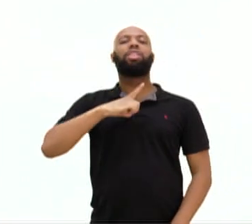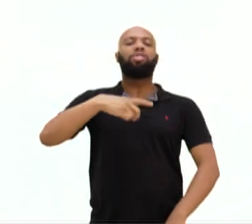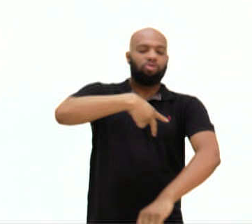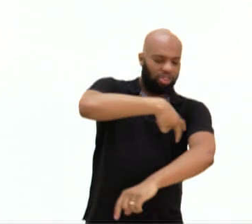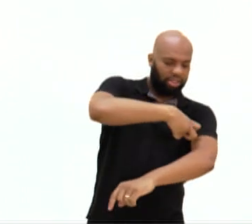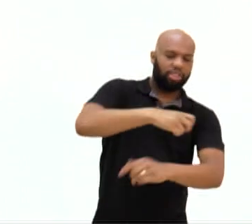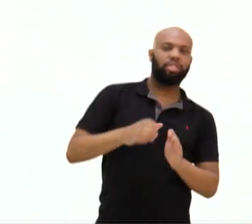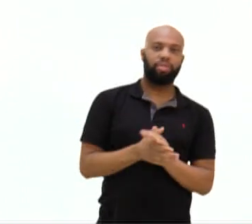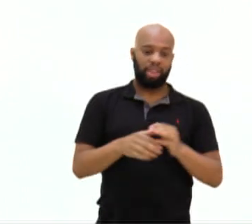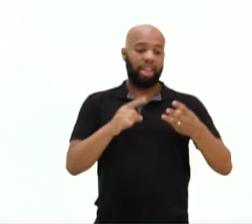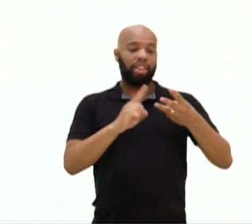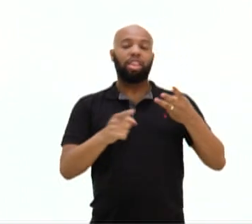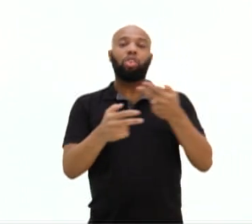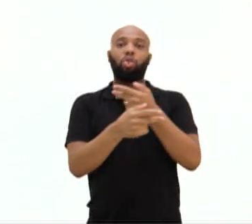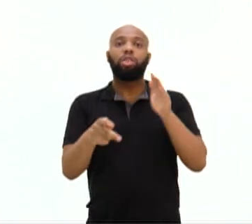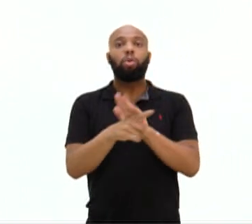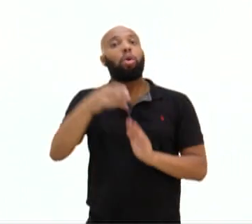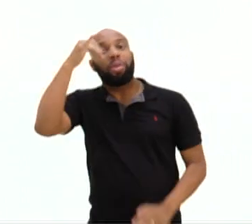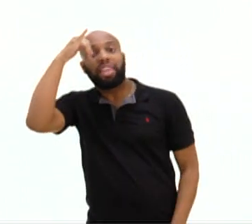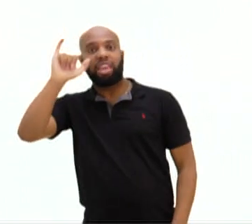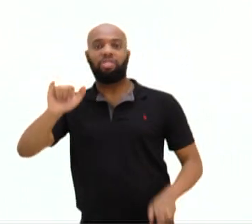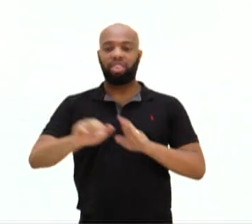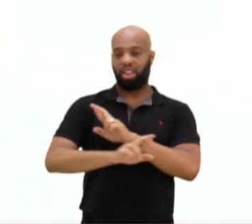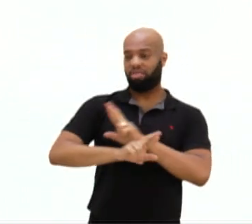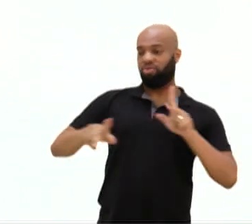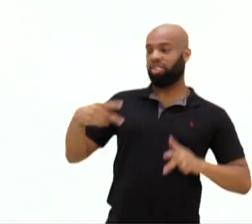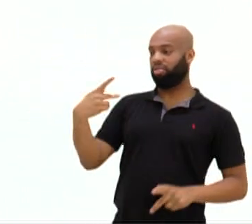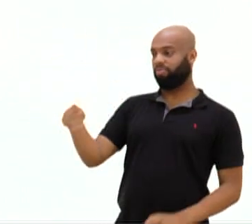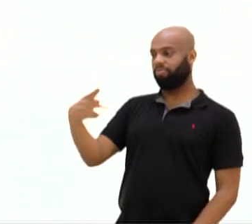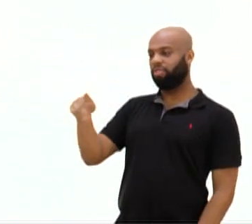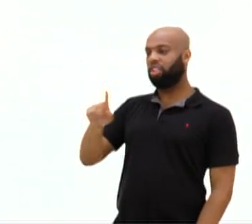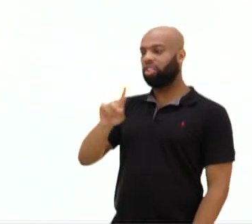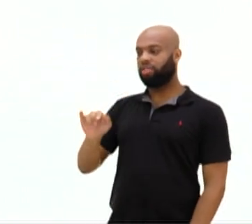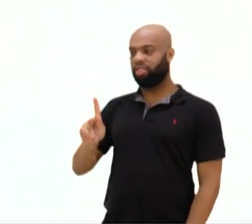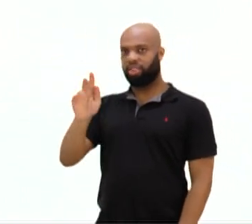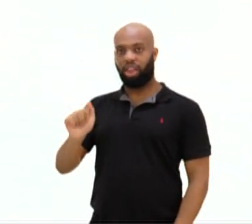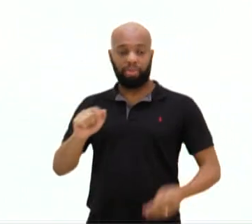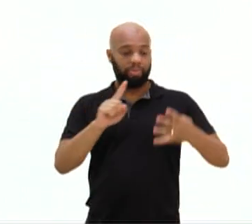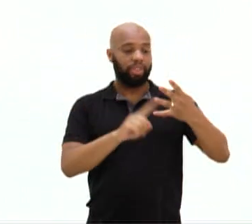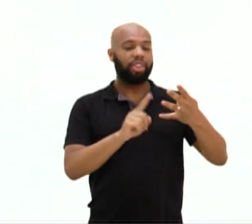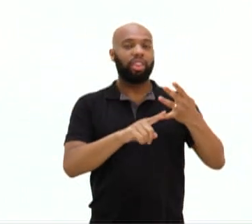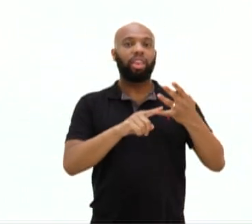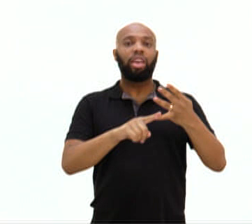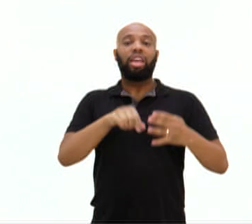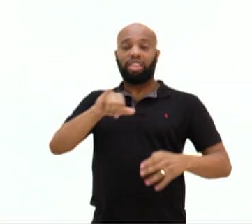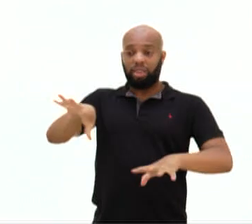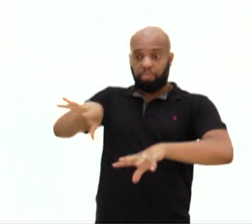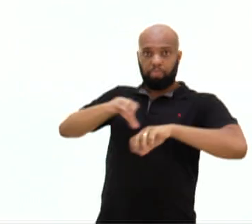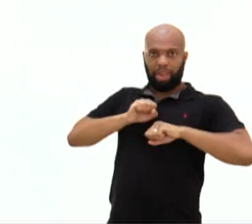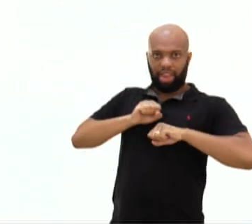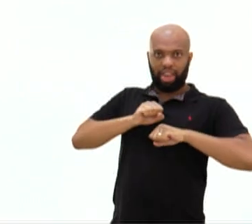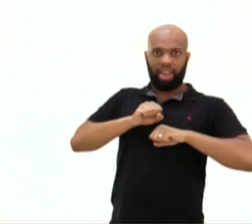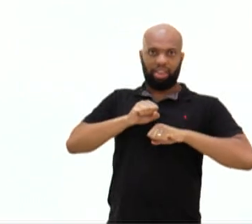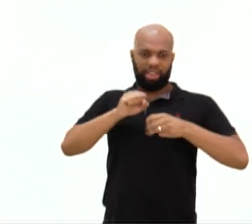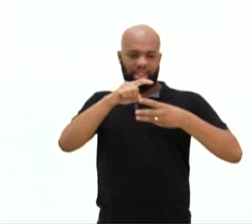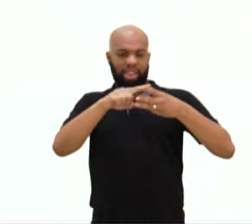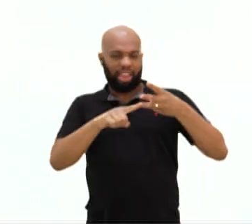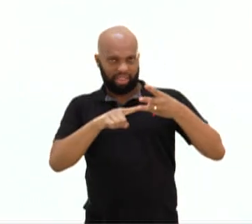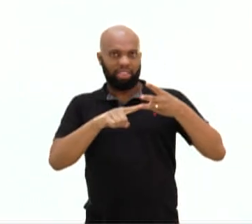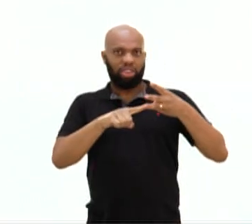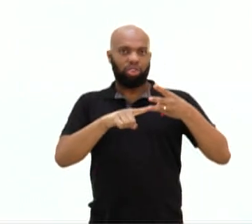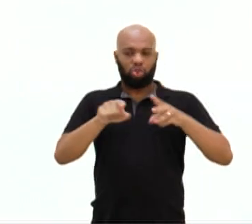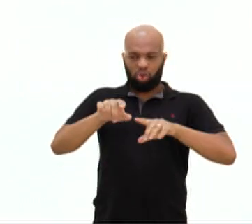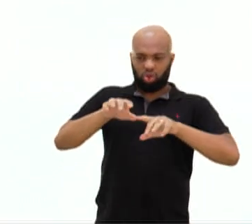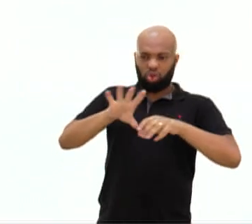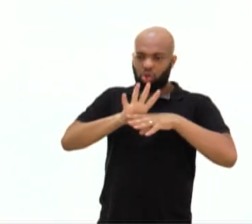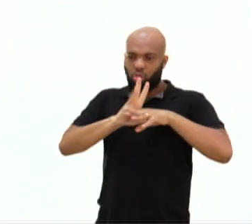medidas profiláticas completamente diferentes que as do Zika. E letra D. Ao pegar uma das doenças, ficamos imunes